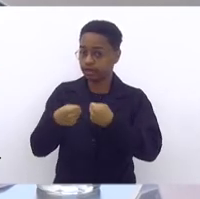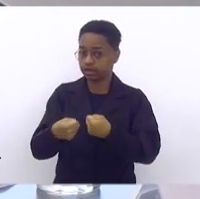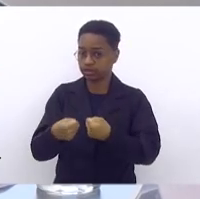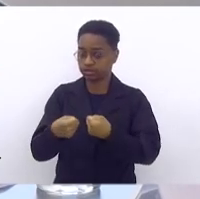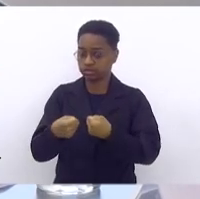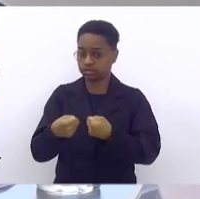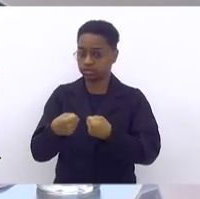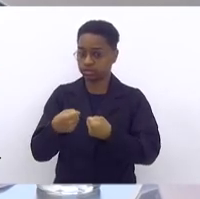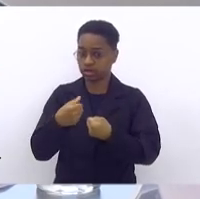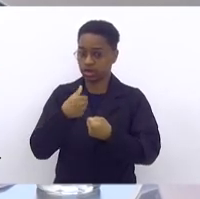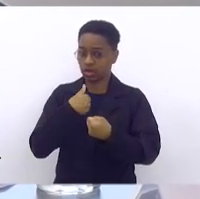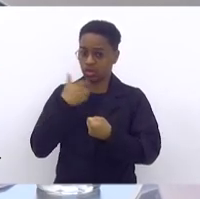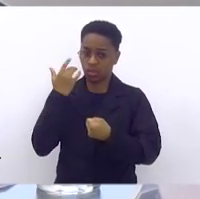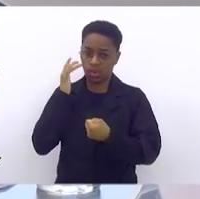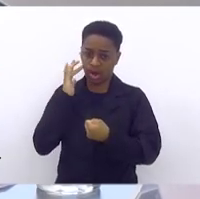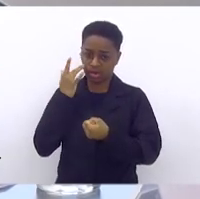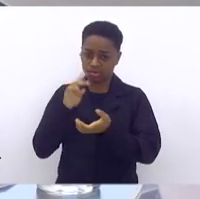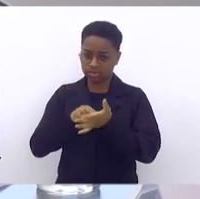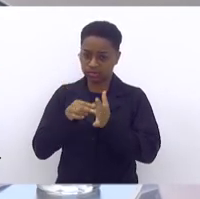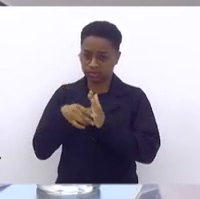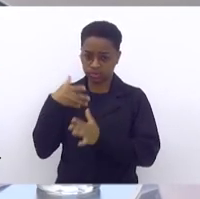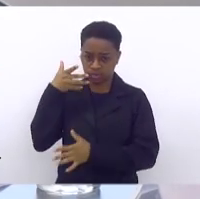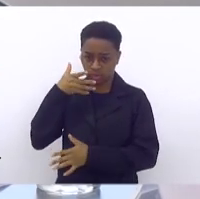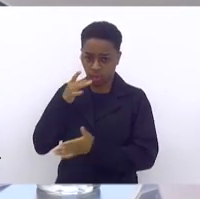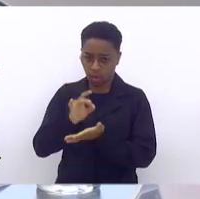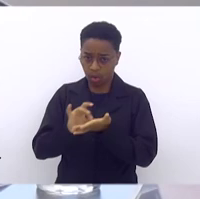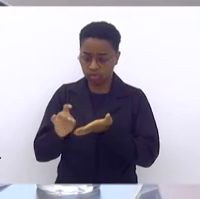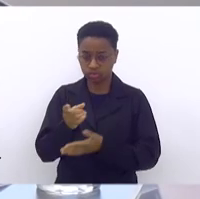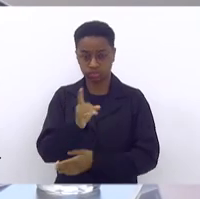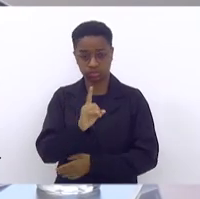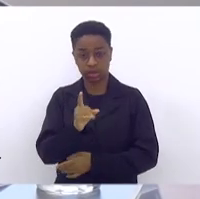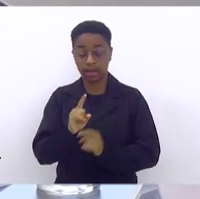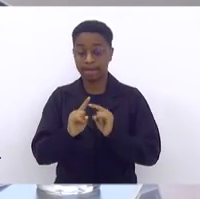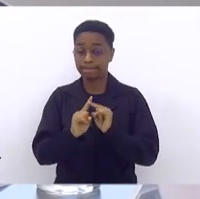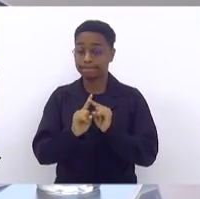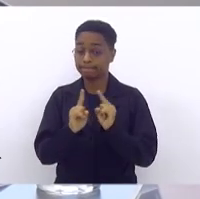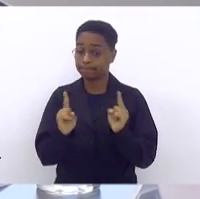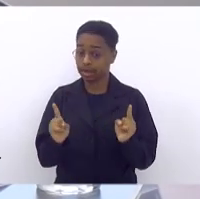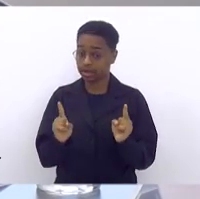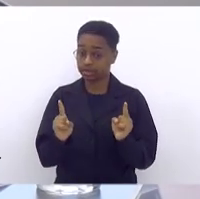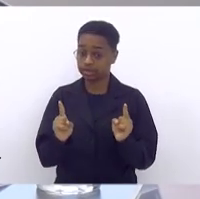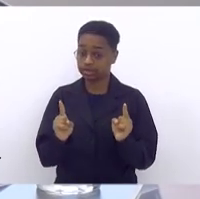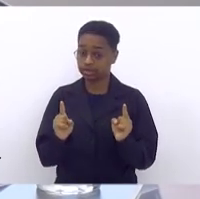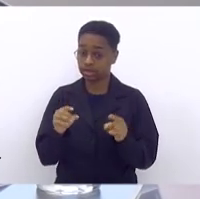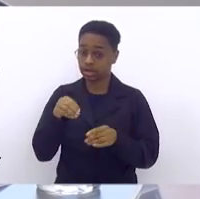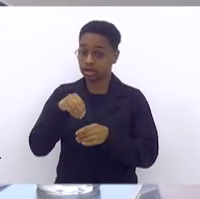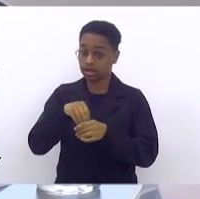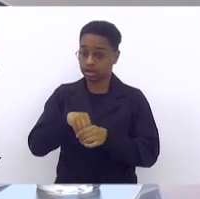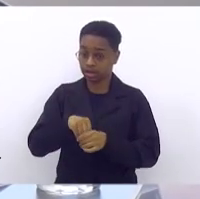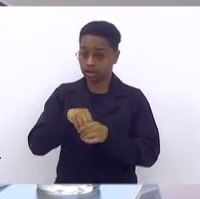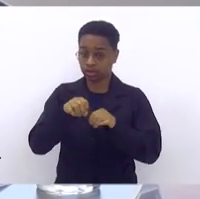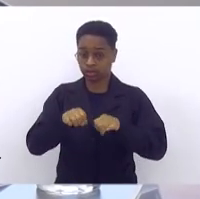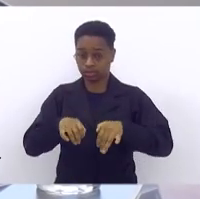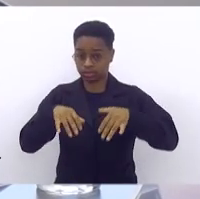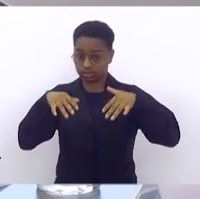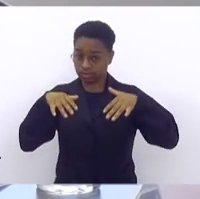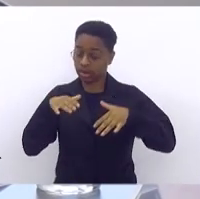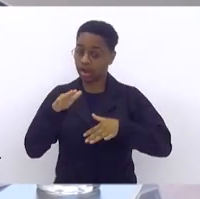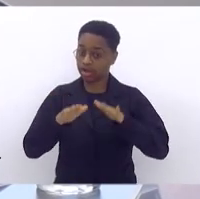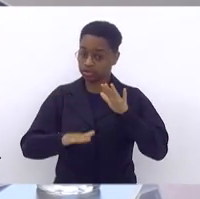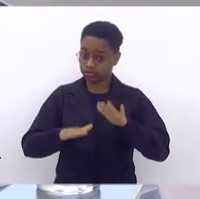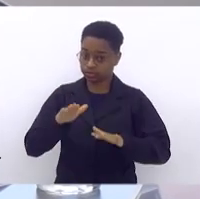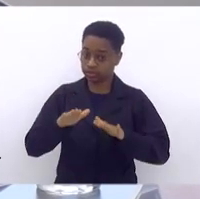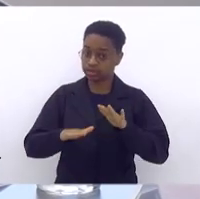acho, seja discurso de ódio. Mas, no plenário, muitas vezes, e